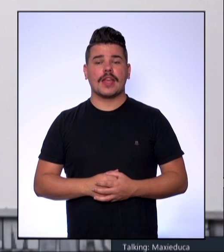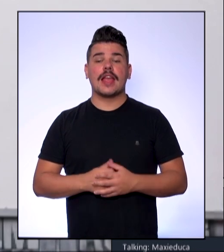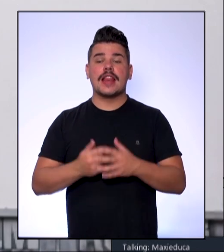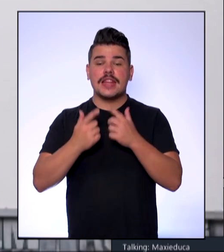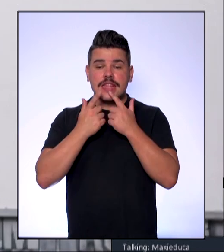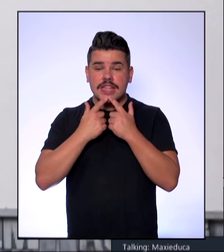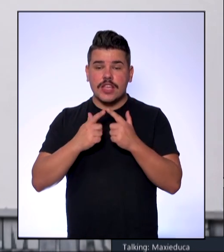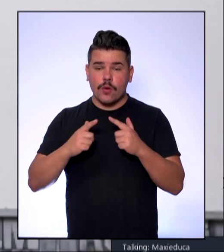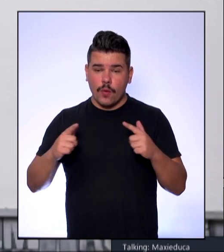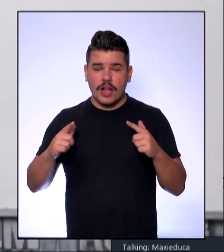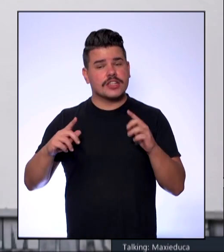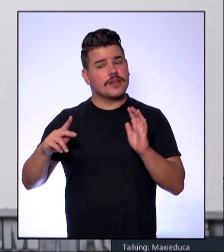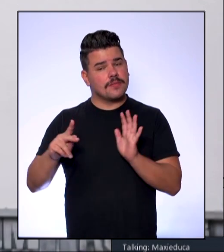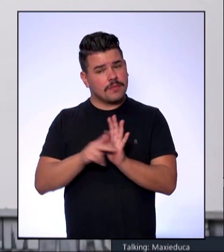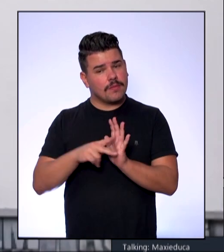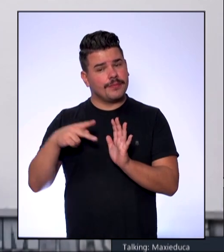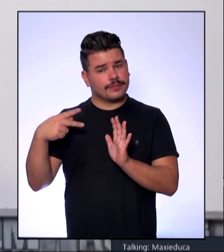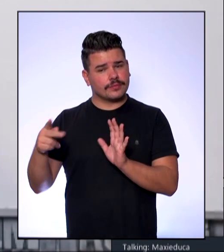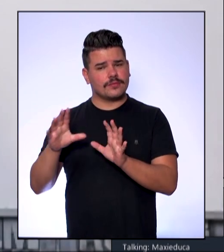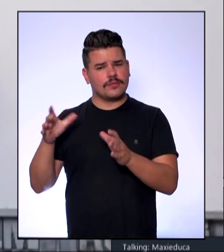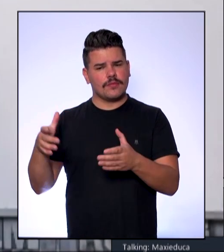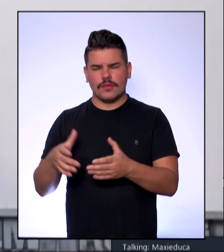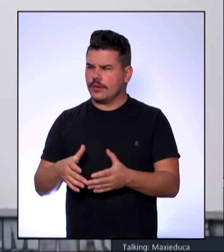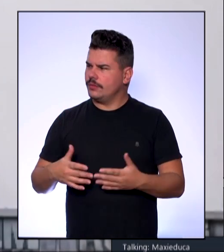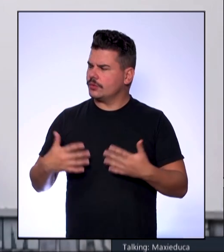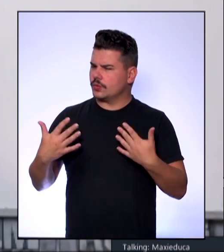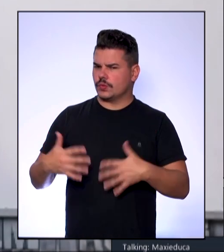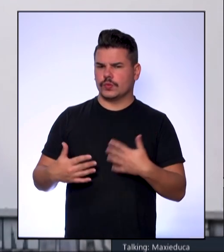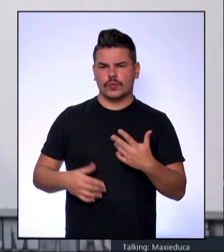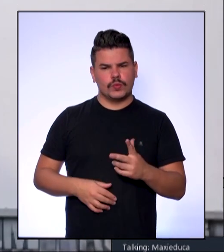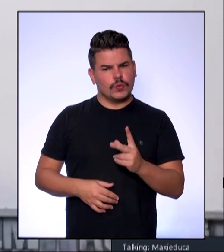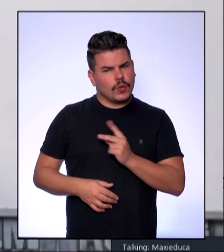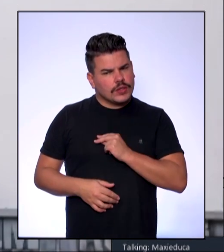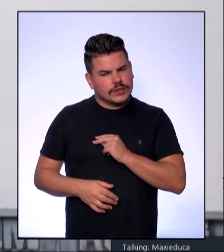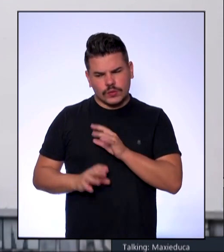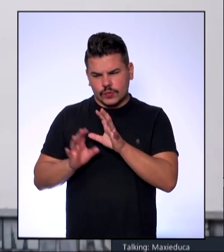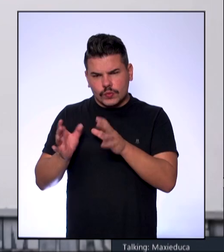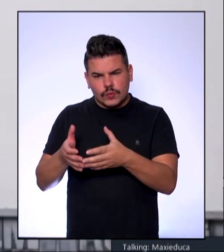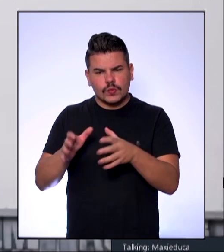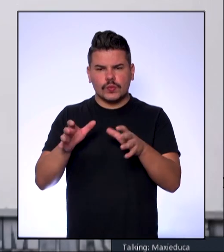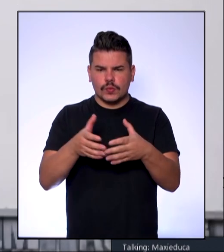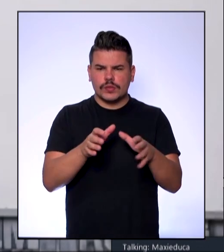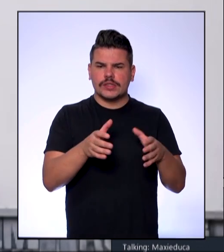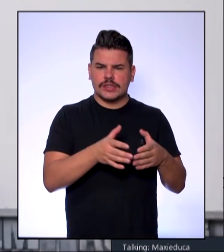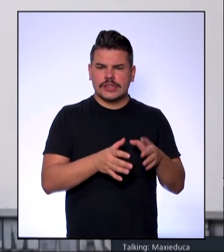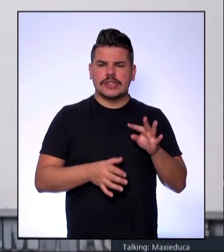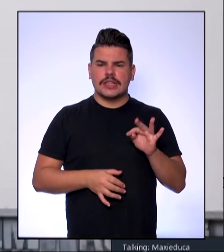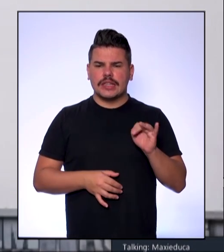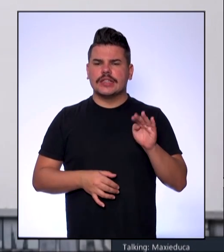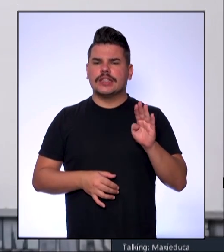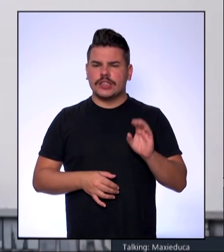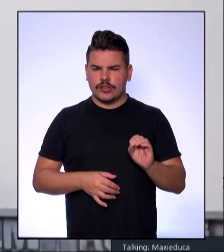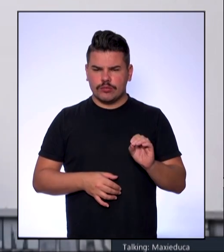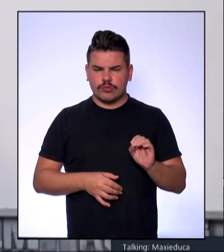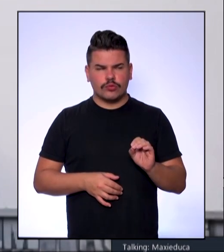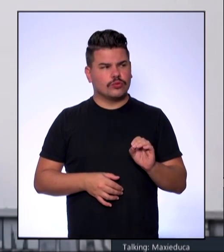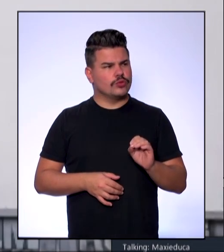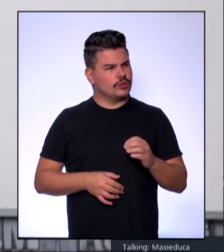linguístico. Tá? Caramba, professor, então quer dizer que as tribos que estavam na América tinham uma